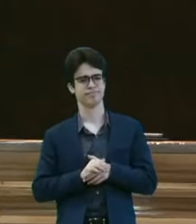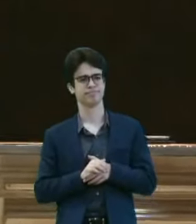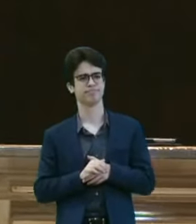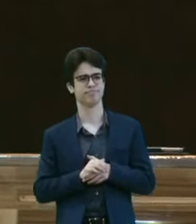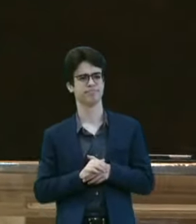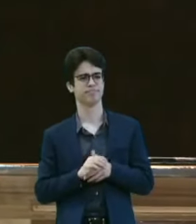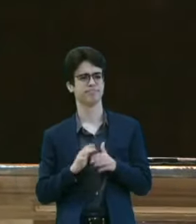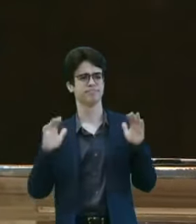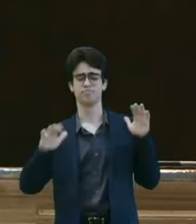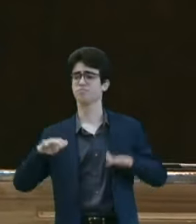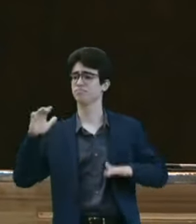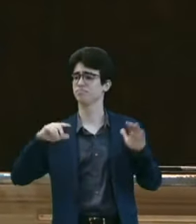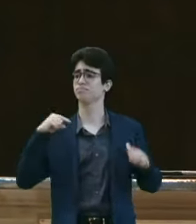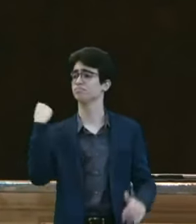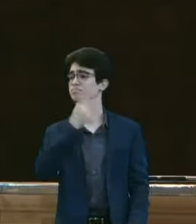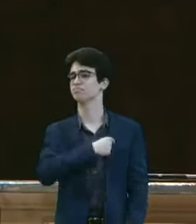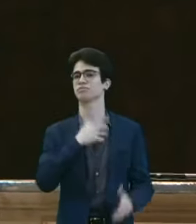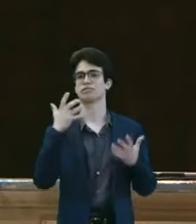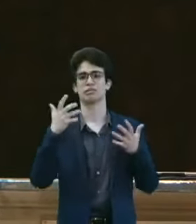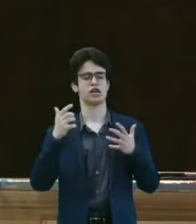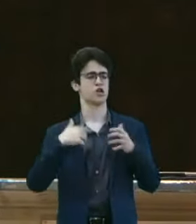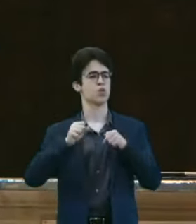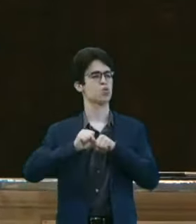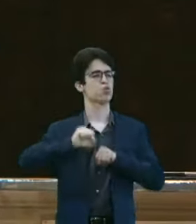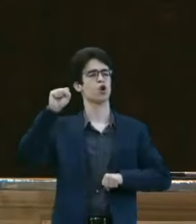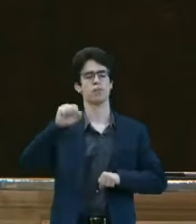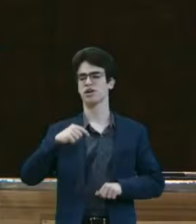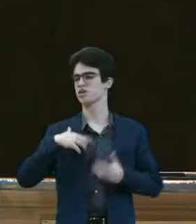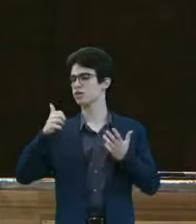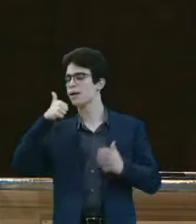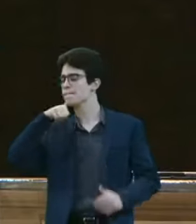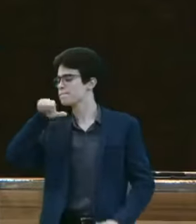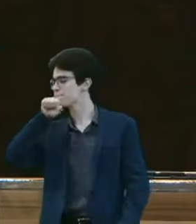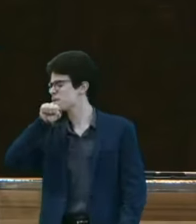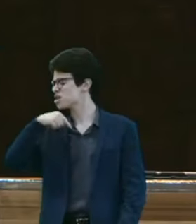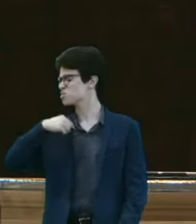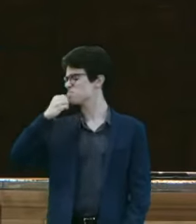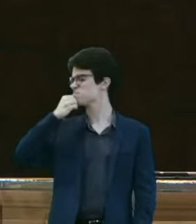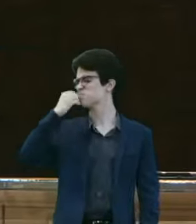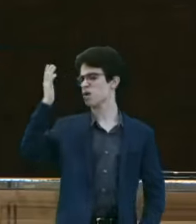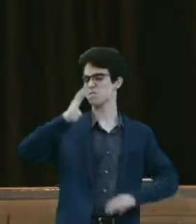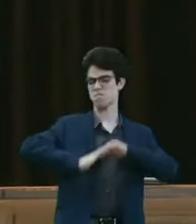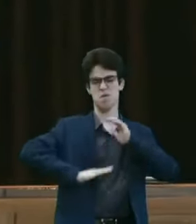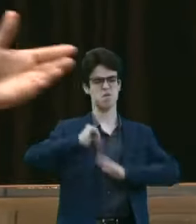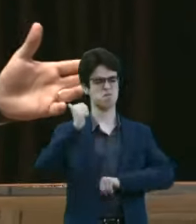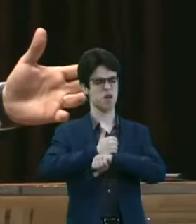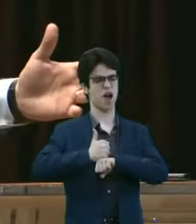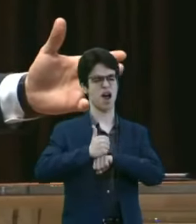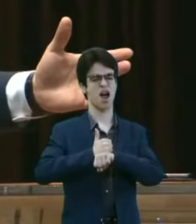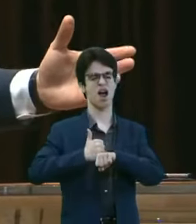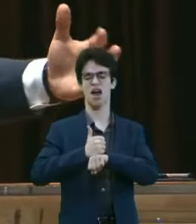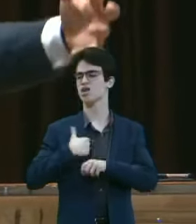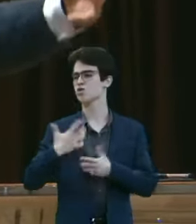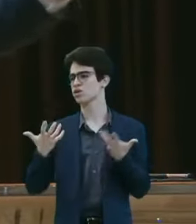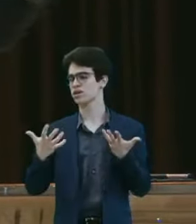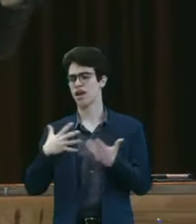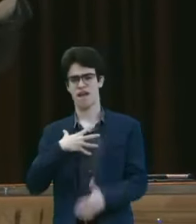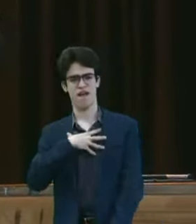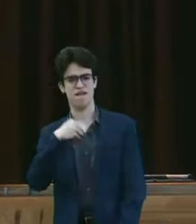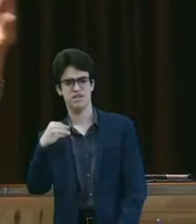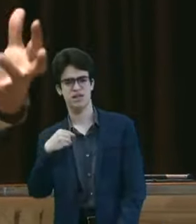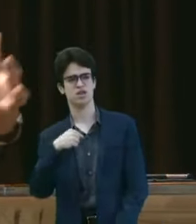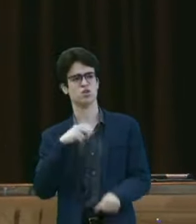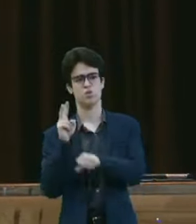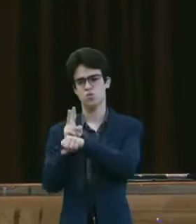Todos nós queremos de alguma maneira ser super. Você quer ser uma super mãe, um super pai? Você quer ser um filho que